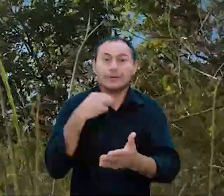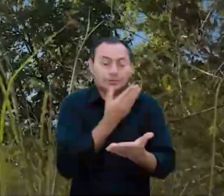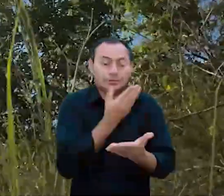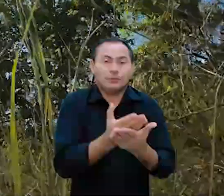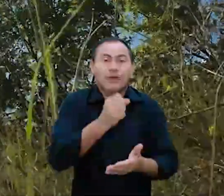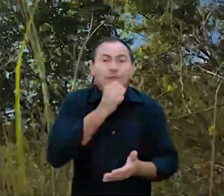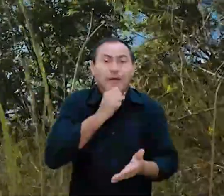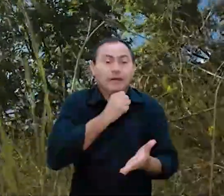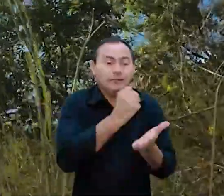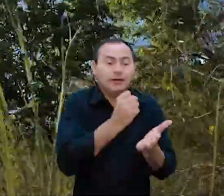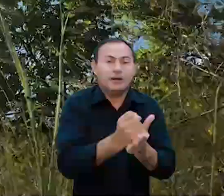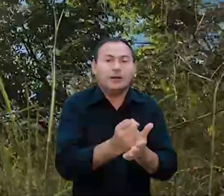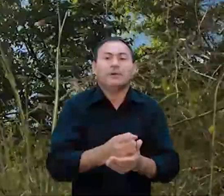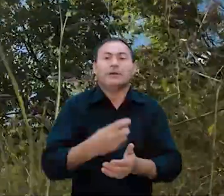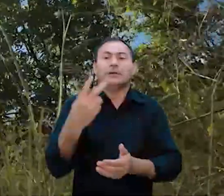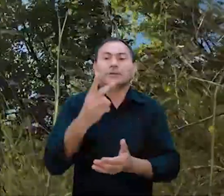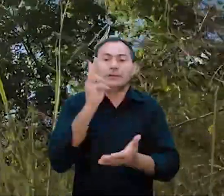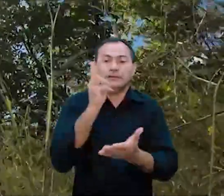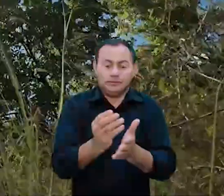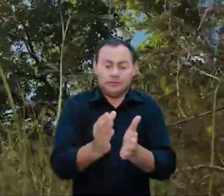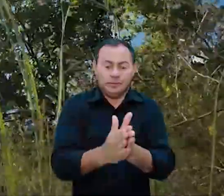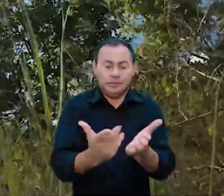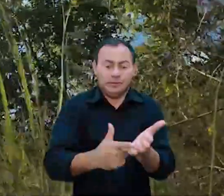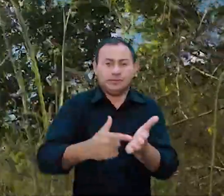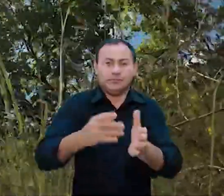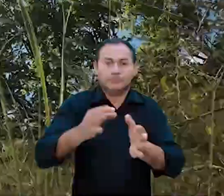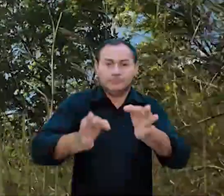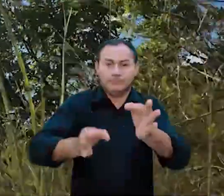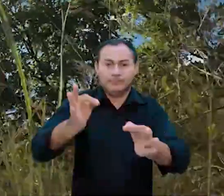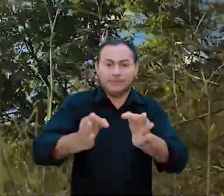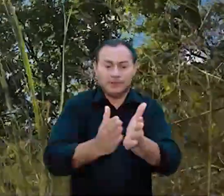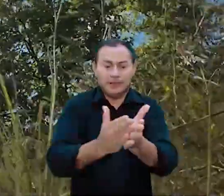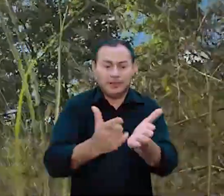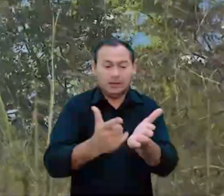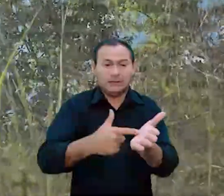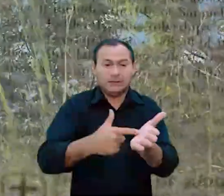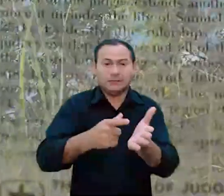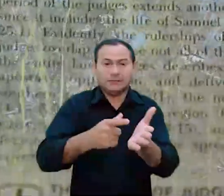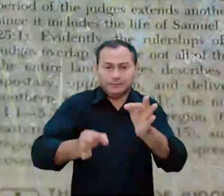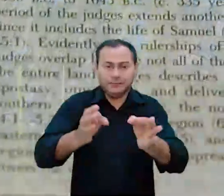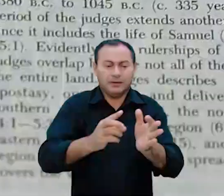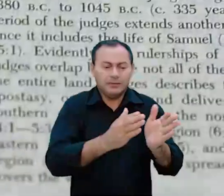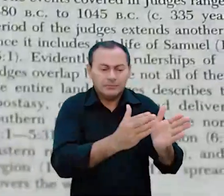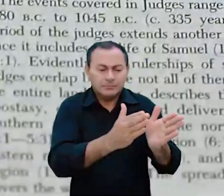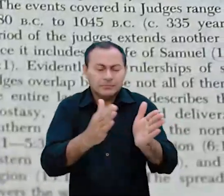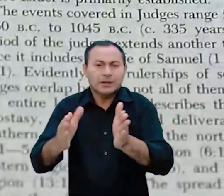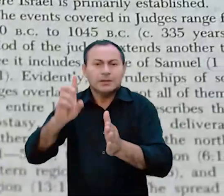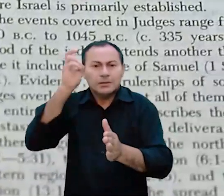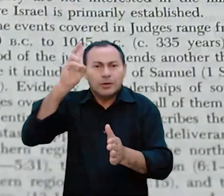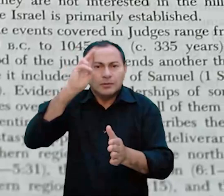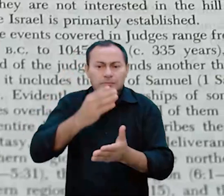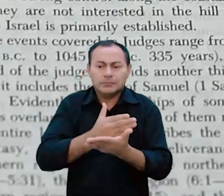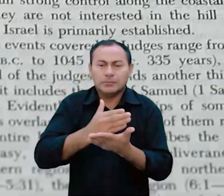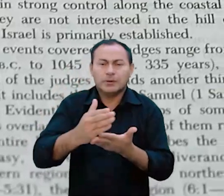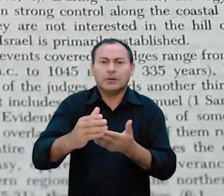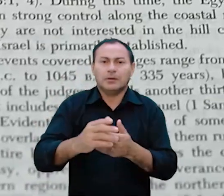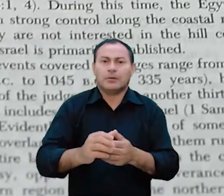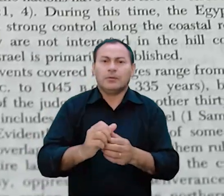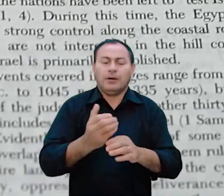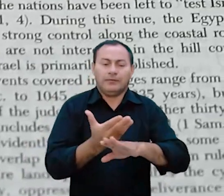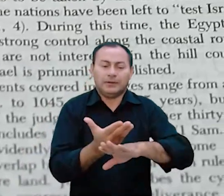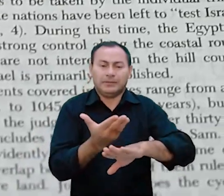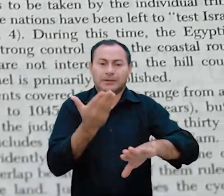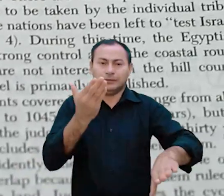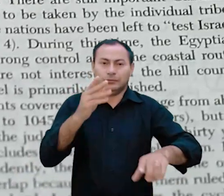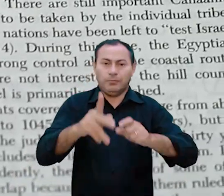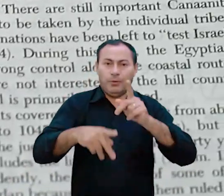Continuando o nosso estudo do Velho Testamento, veremos pela segunda vez o livro de Juízes. Nesse livro observamos o ciclo histórico que se iniciava com